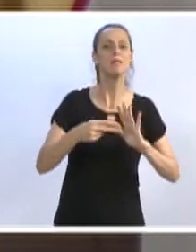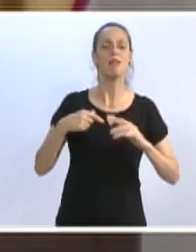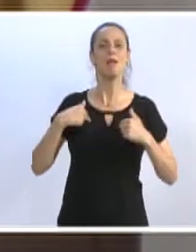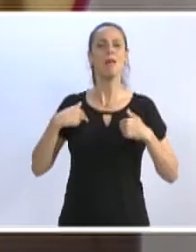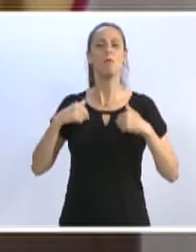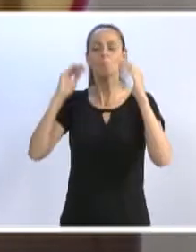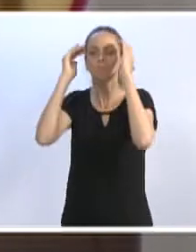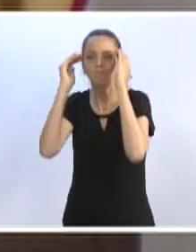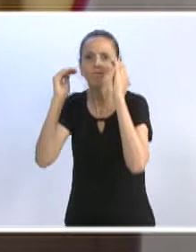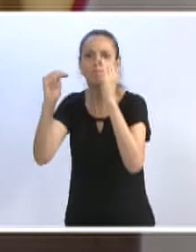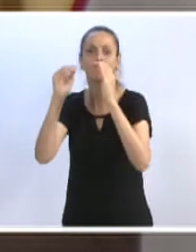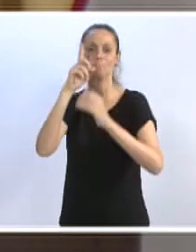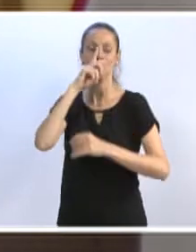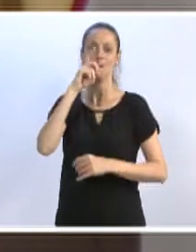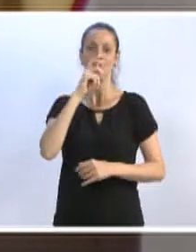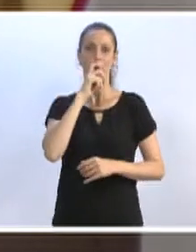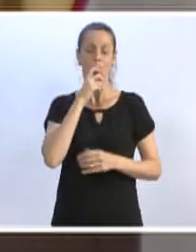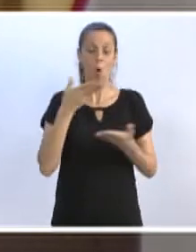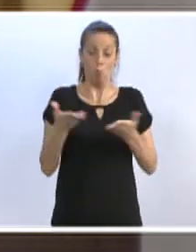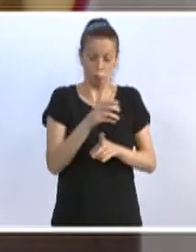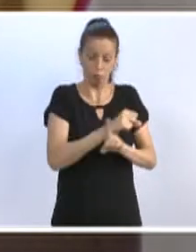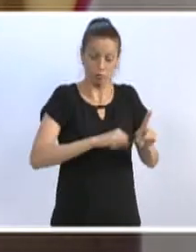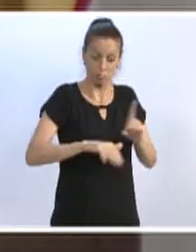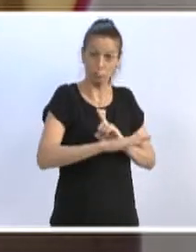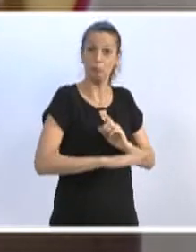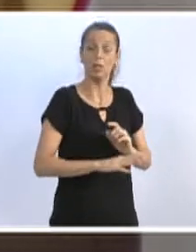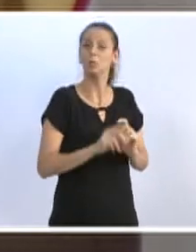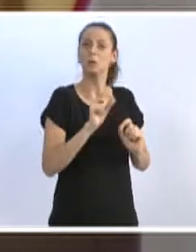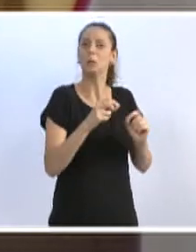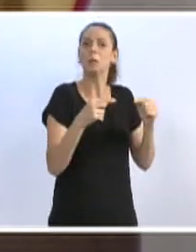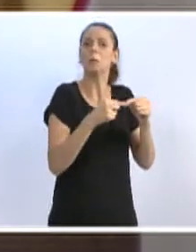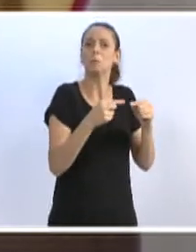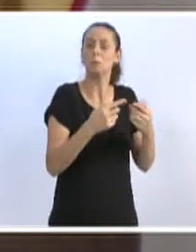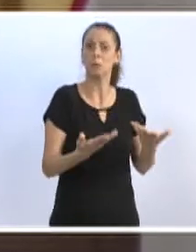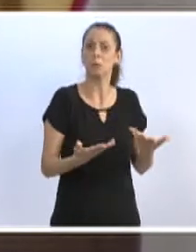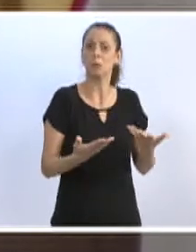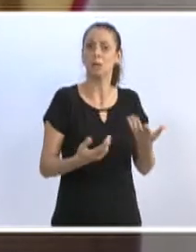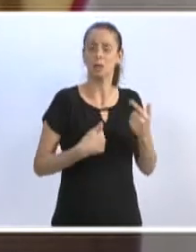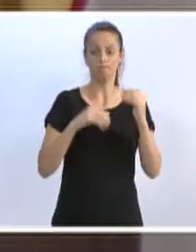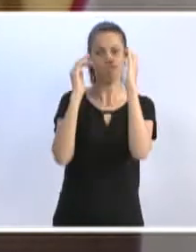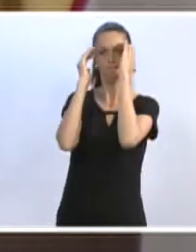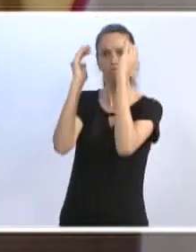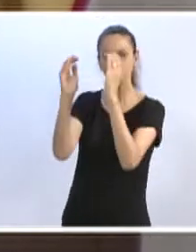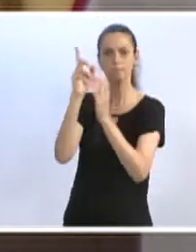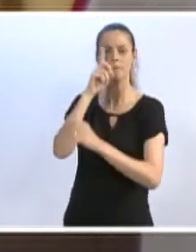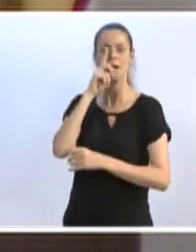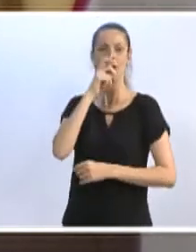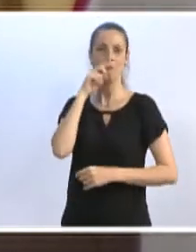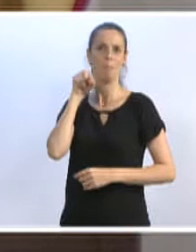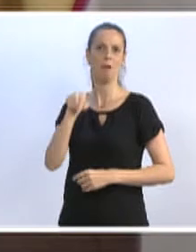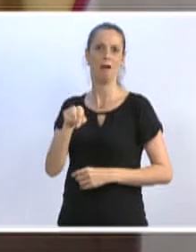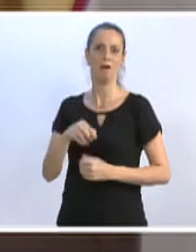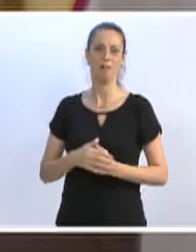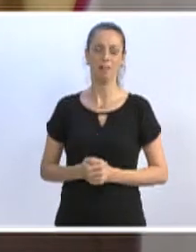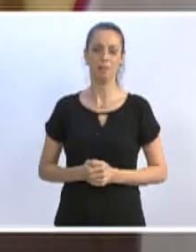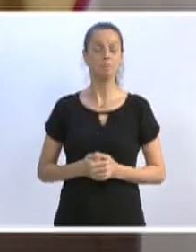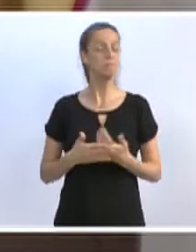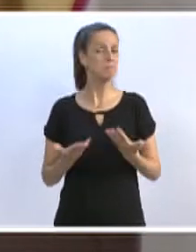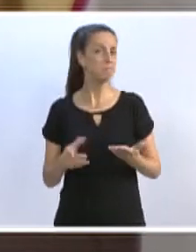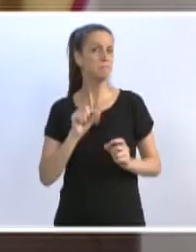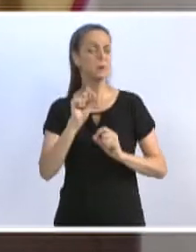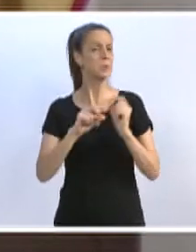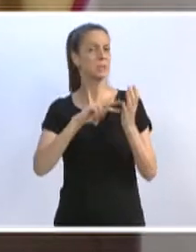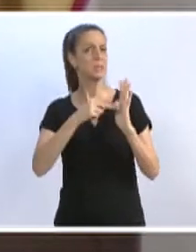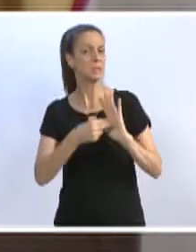palavra de Deus para nós hoje, na sociedade pós-moderna, nosso hoje? Honra o pai e a mãe. Será que